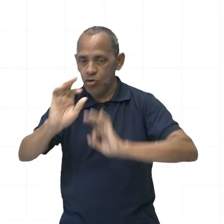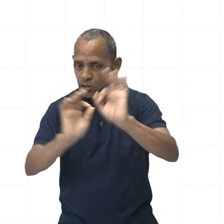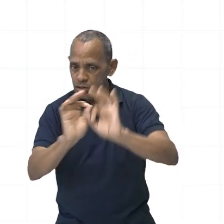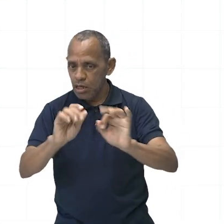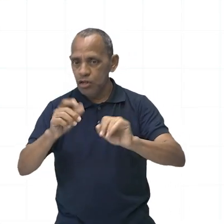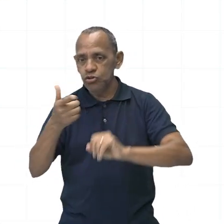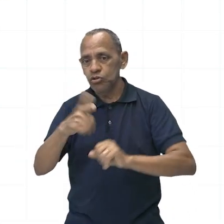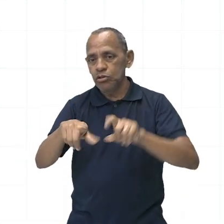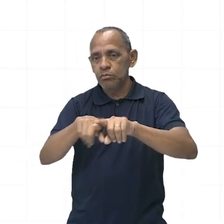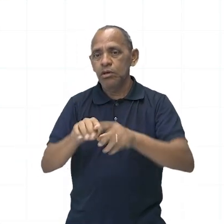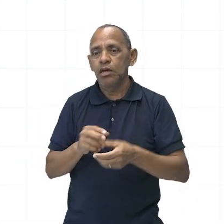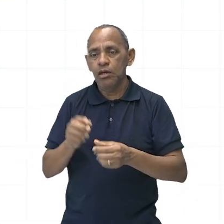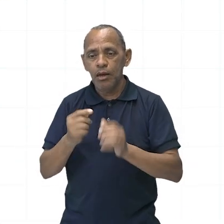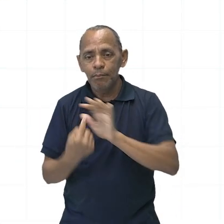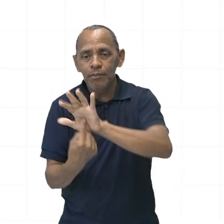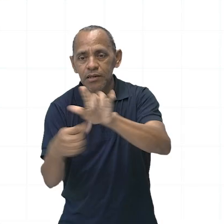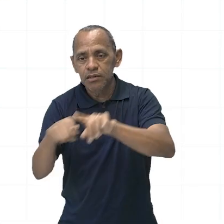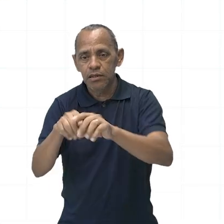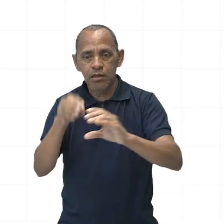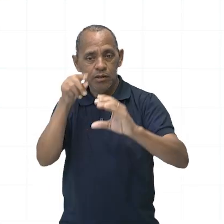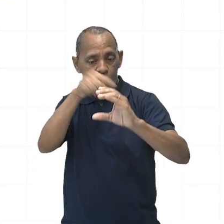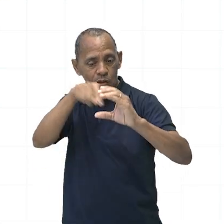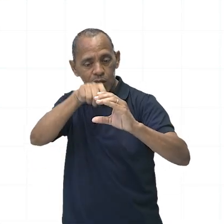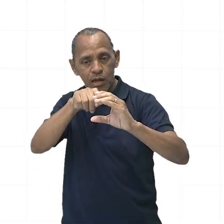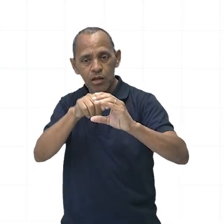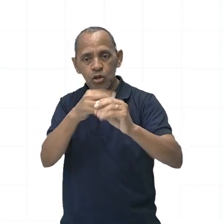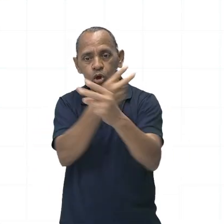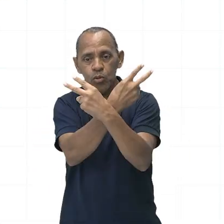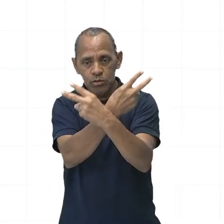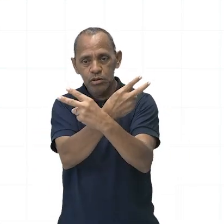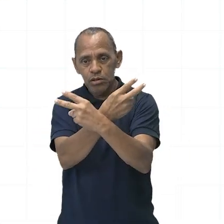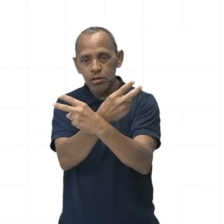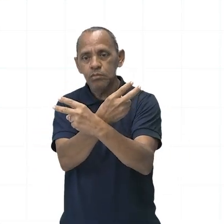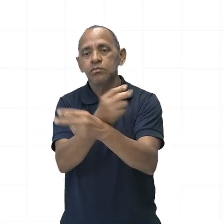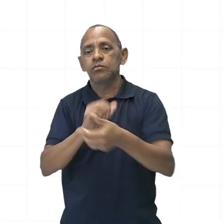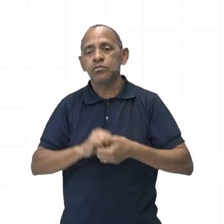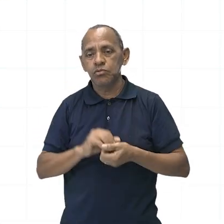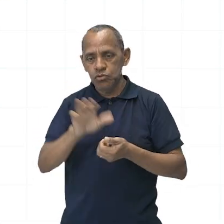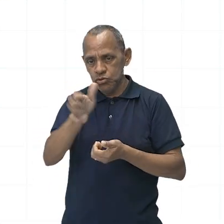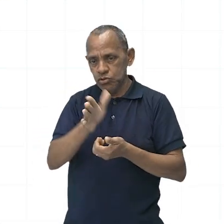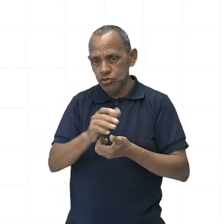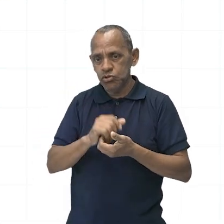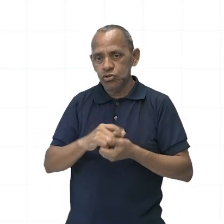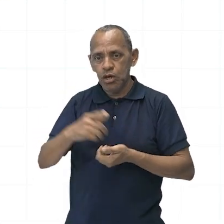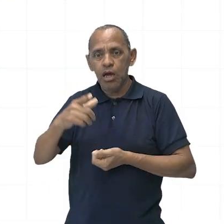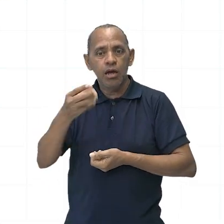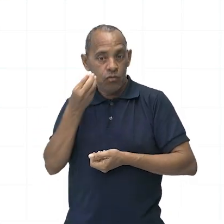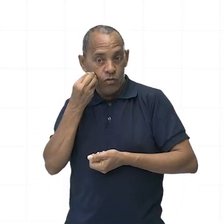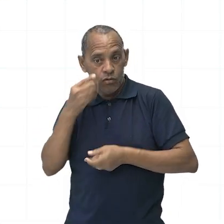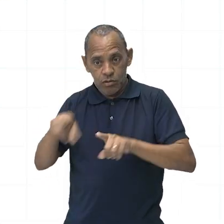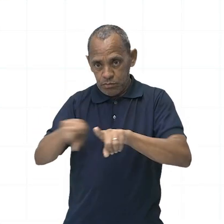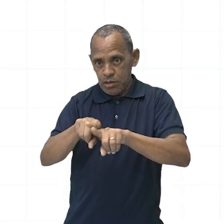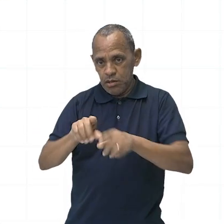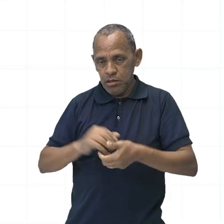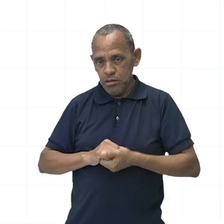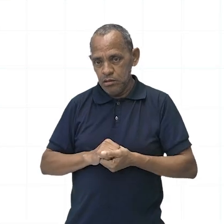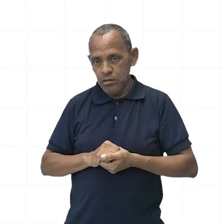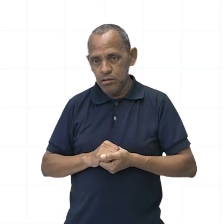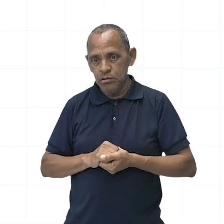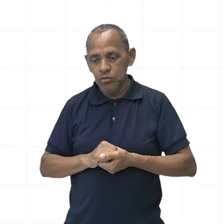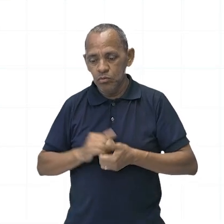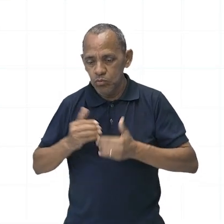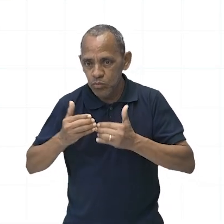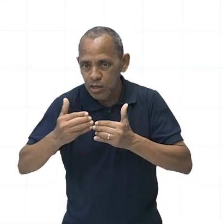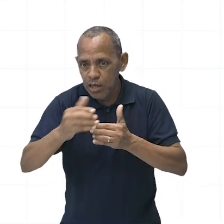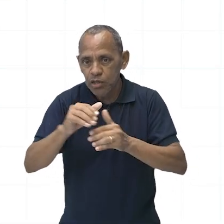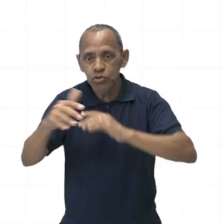do núcleo. Os cromossomos, os quais ainda estão formados por duas cromátides irmãs, iniciam sua movimentação